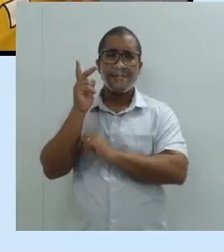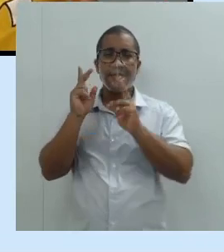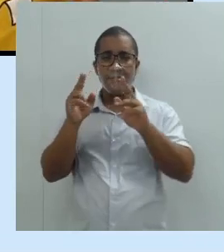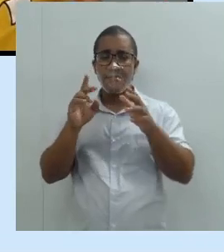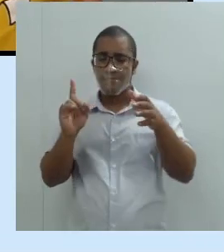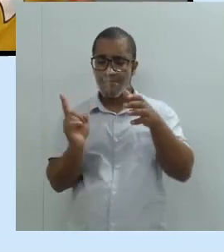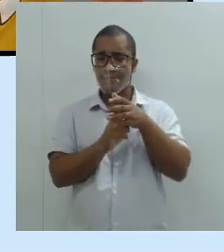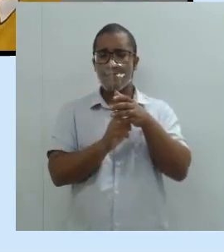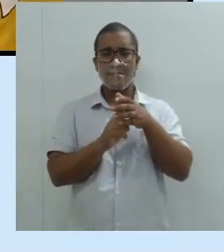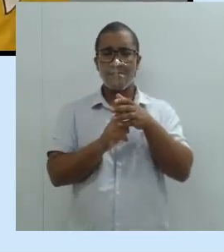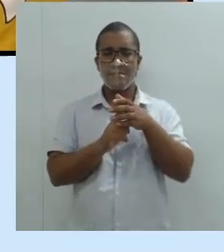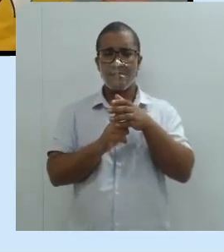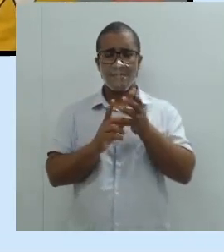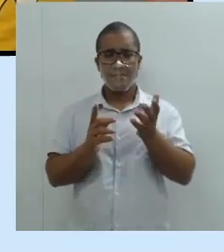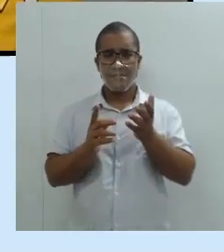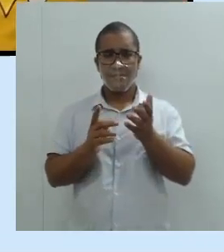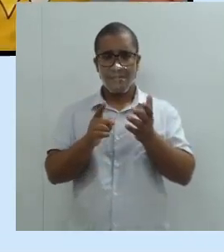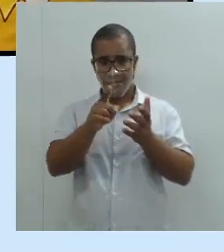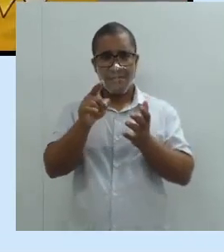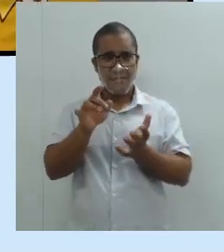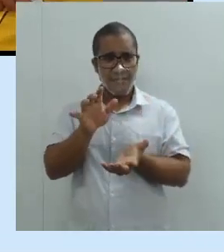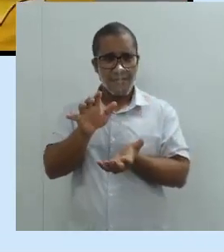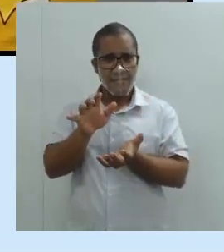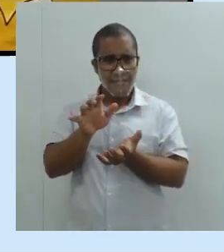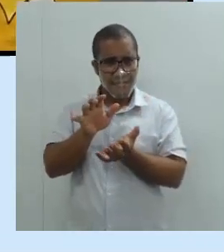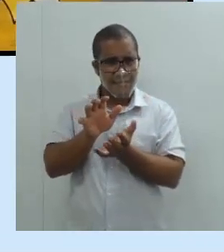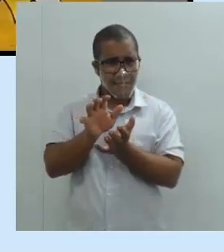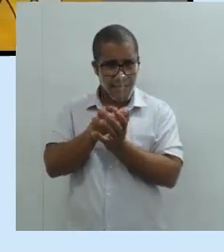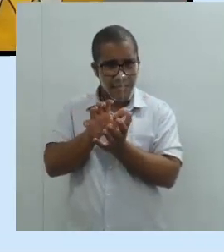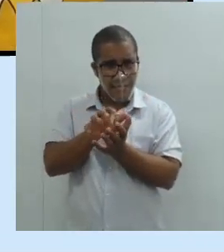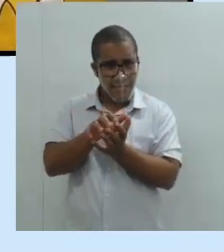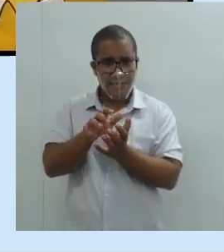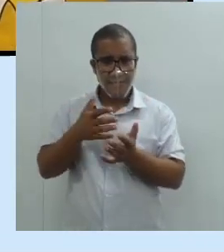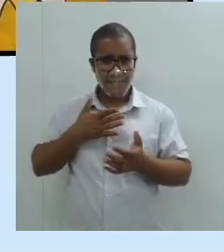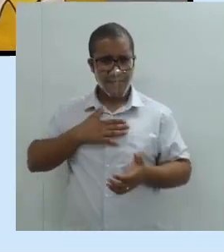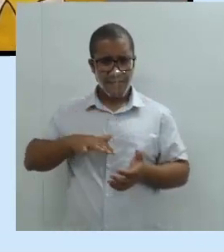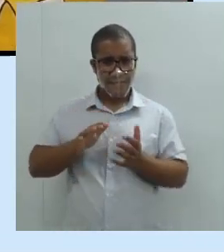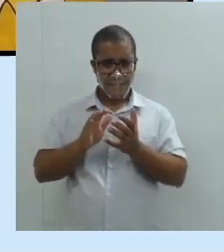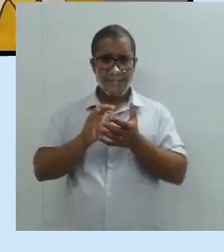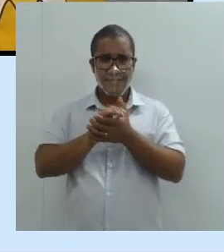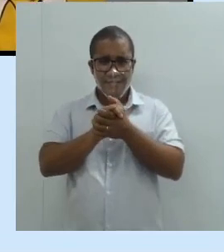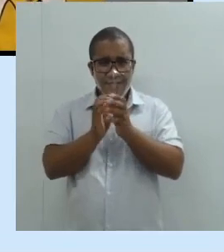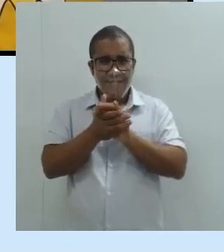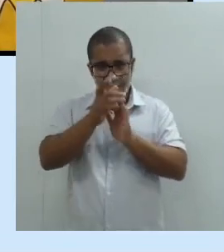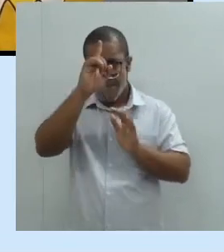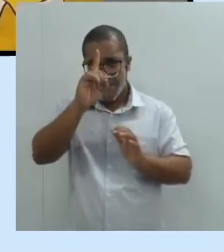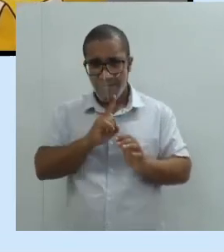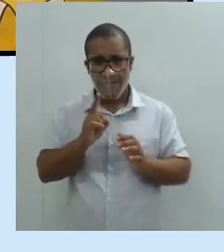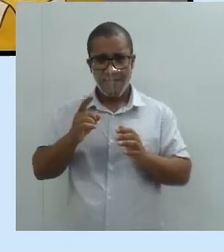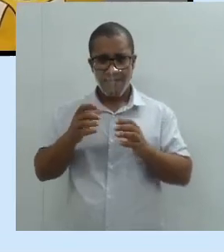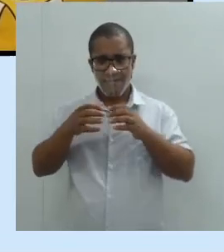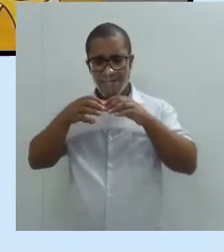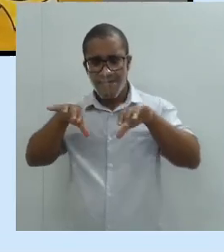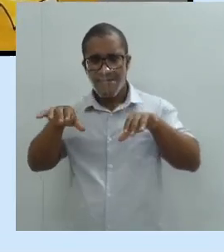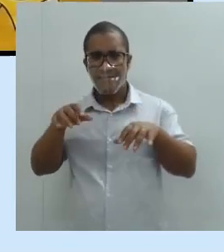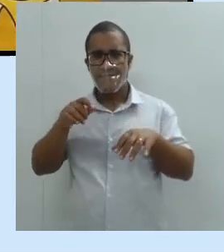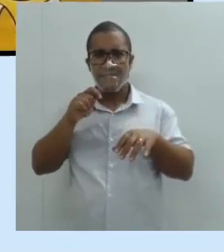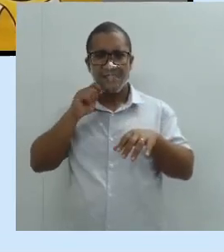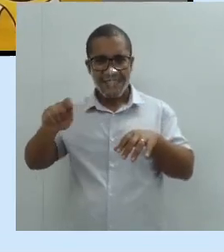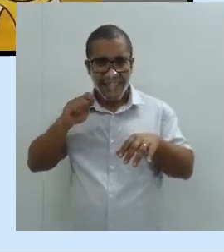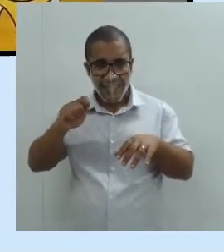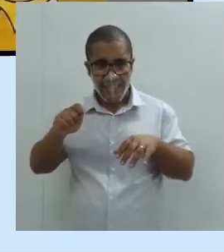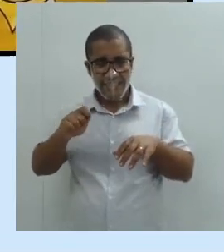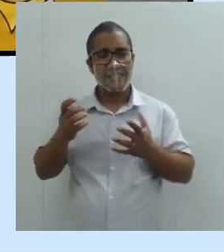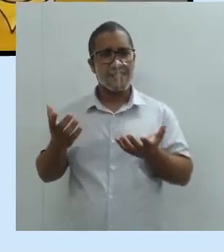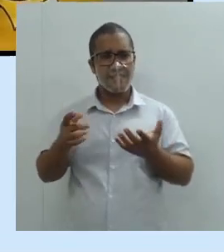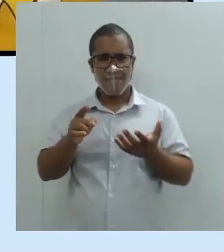automaticamente, né? Pernambucano que não gosta de cuscuz, com ovo e charque, né? Ou com galinha guisada que mamãe, vovó ou